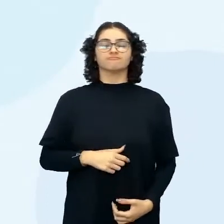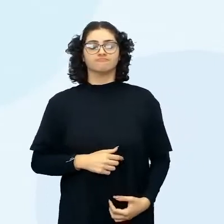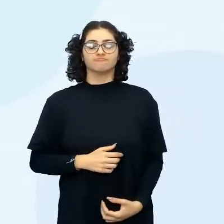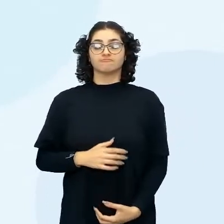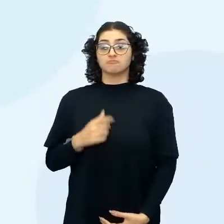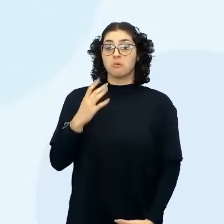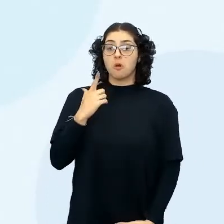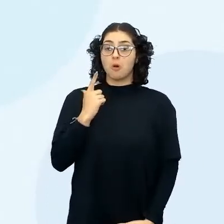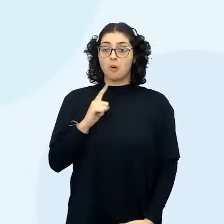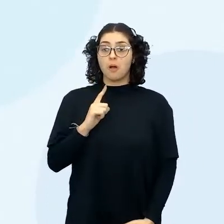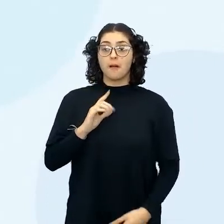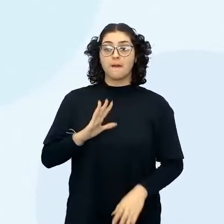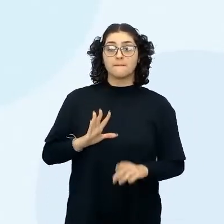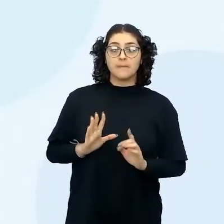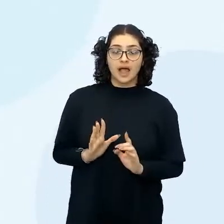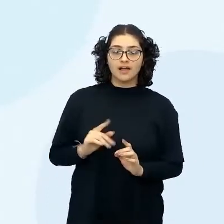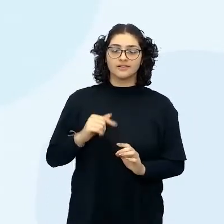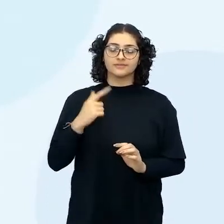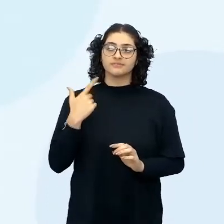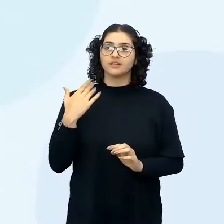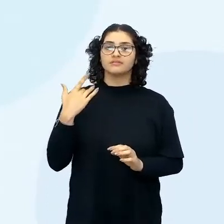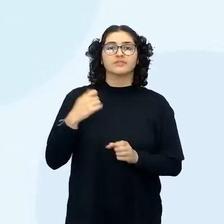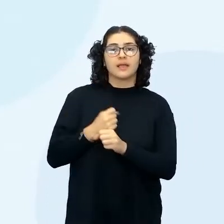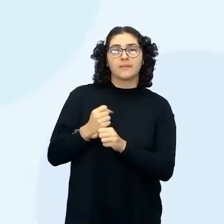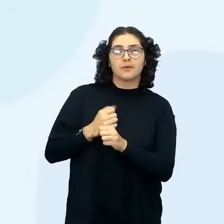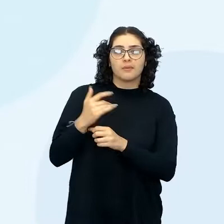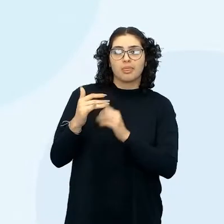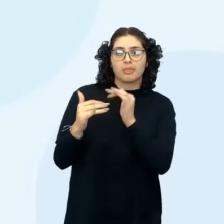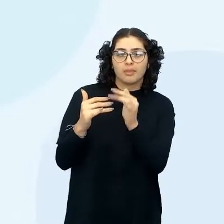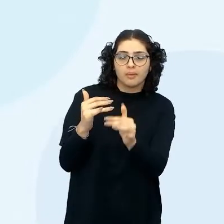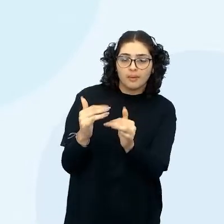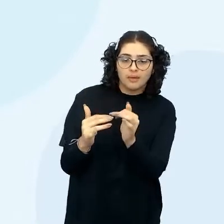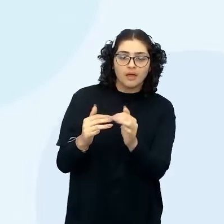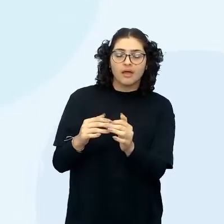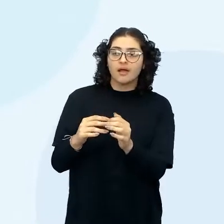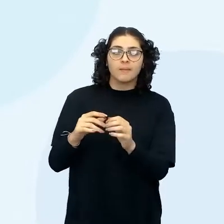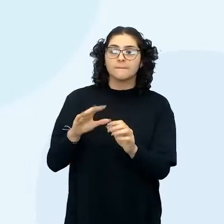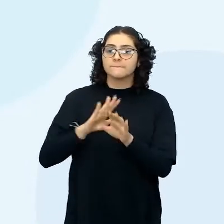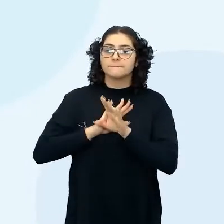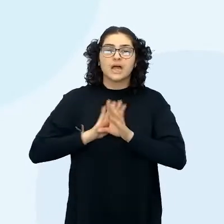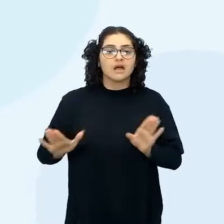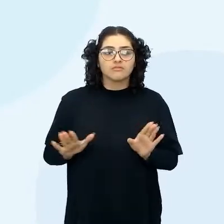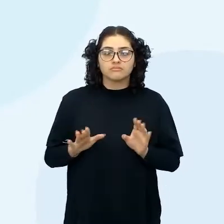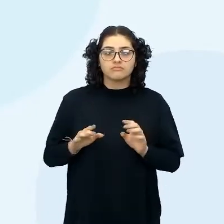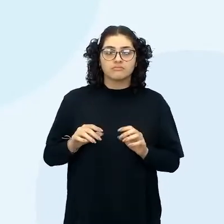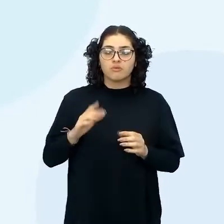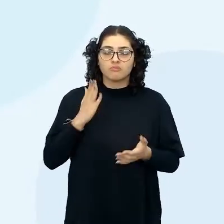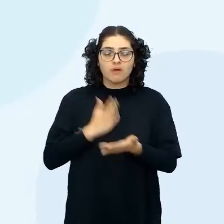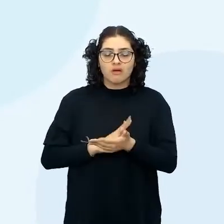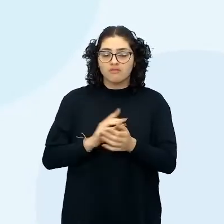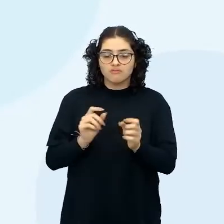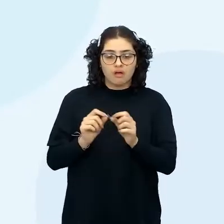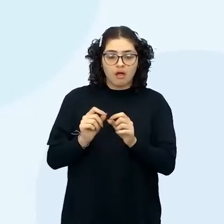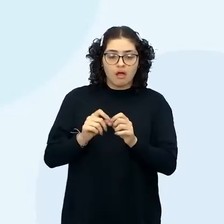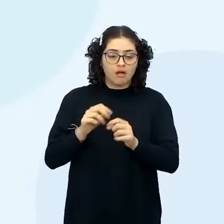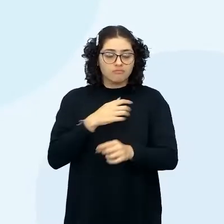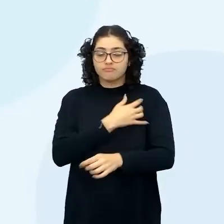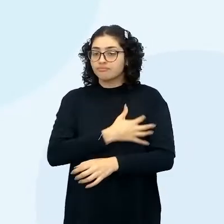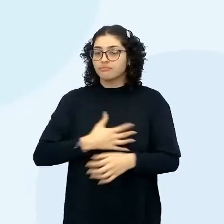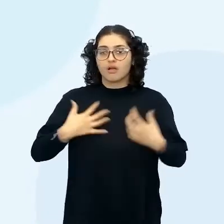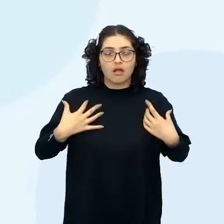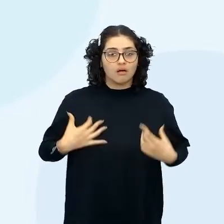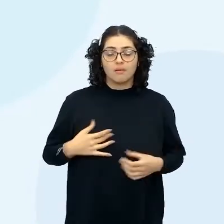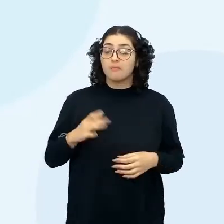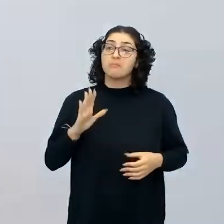essa distrofina, ela vai não sendo mais produzida, Então, essa distrofina, ela